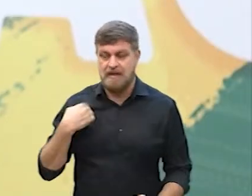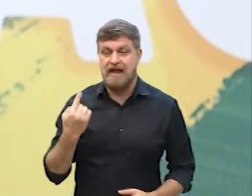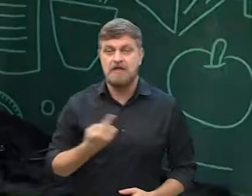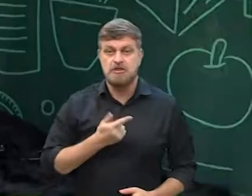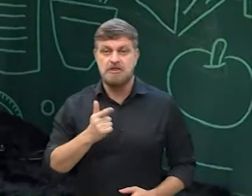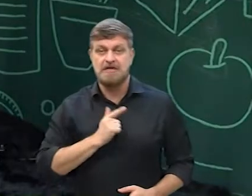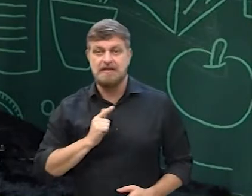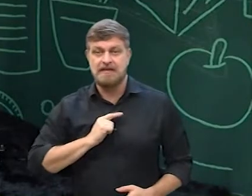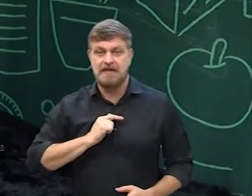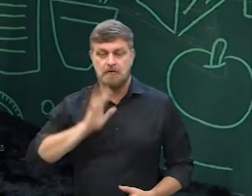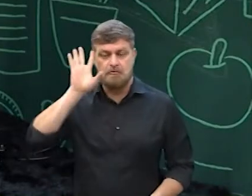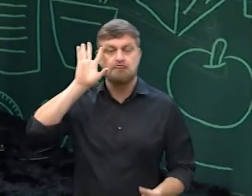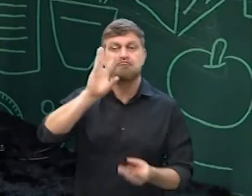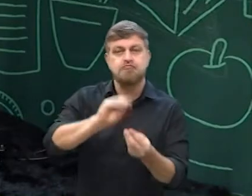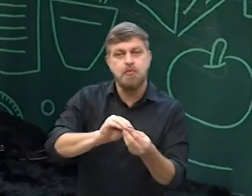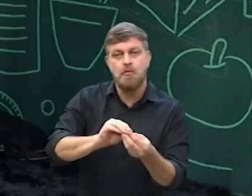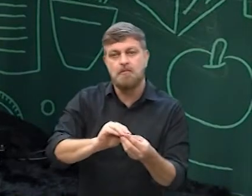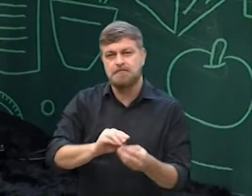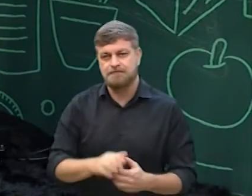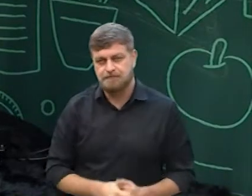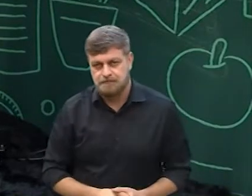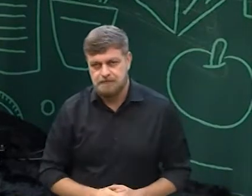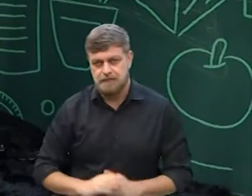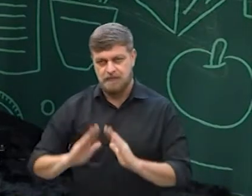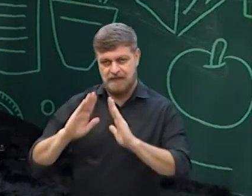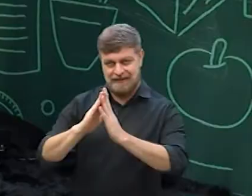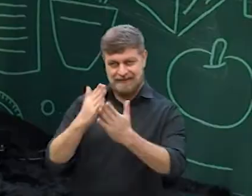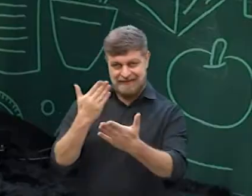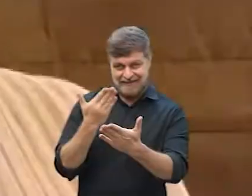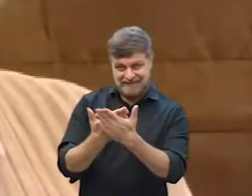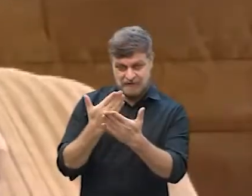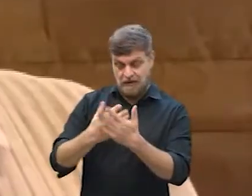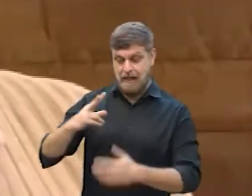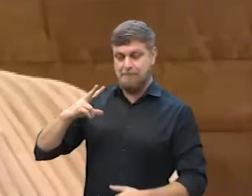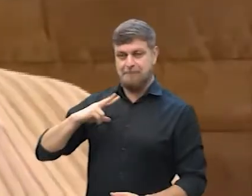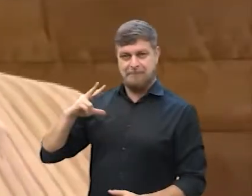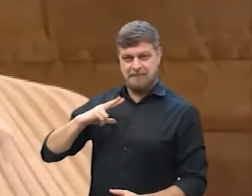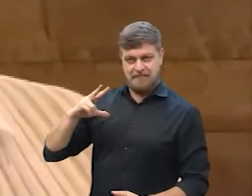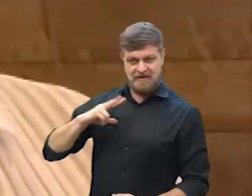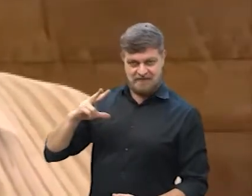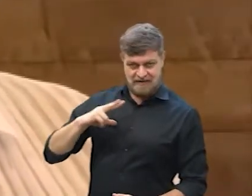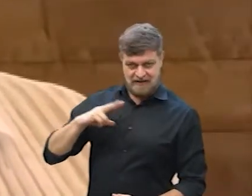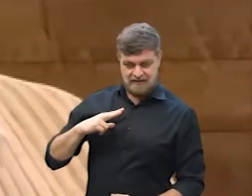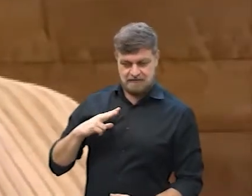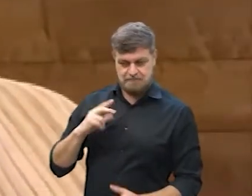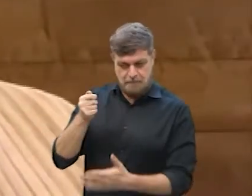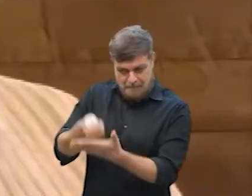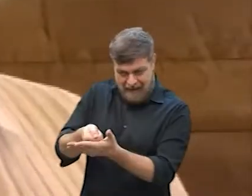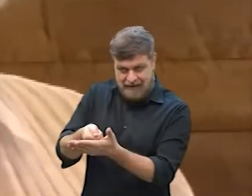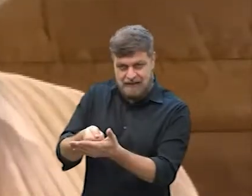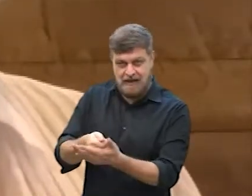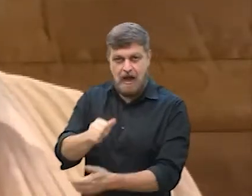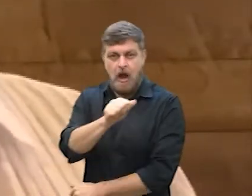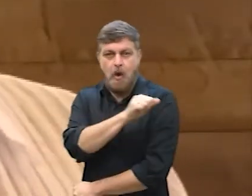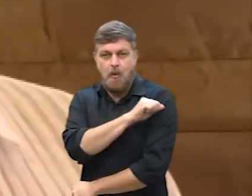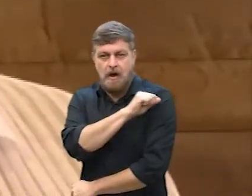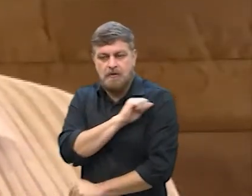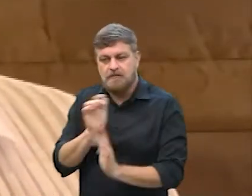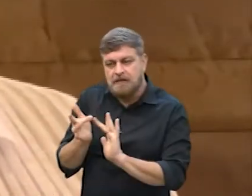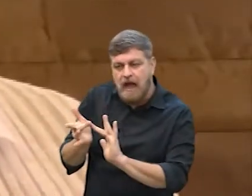como resultado. Na escola privada, o aluno tem contato